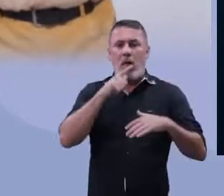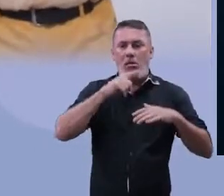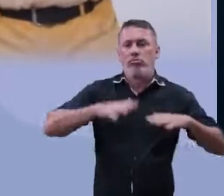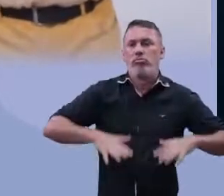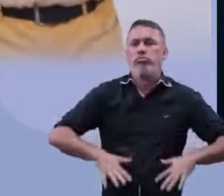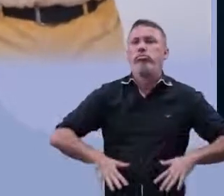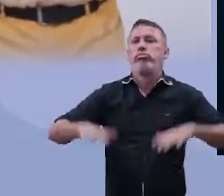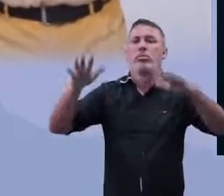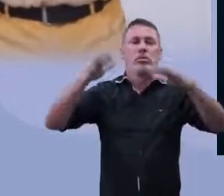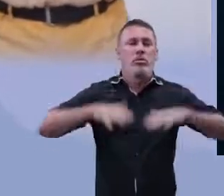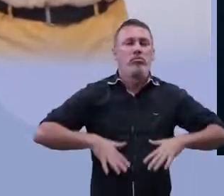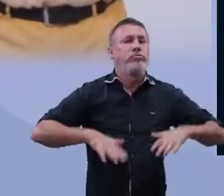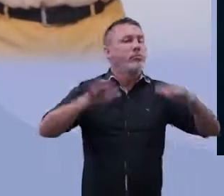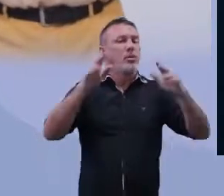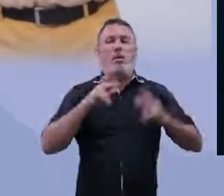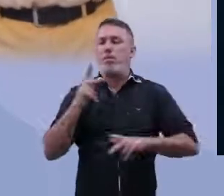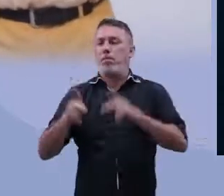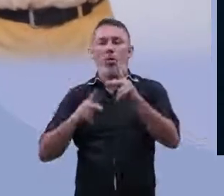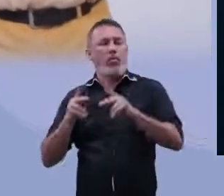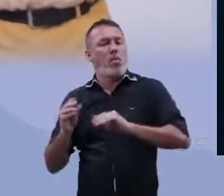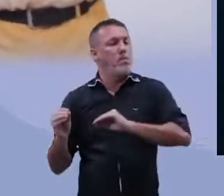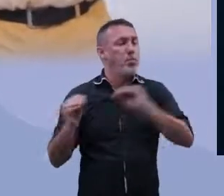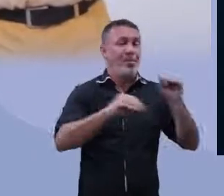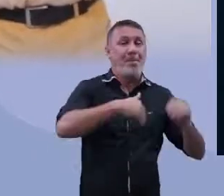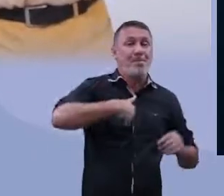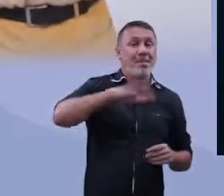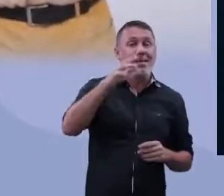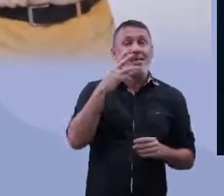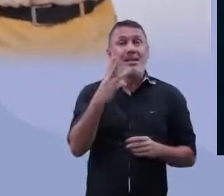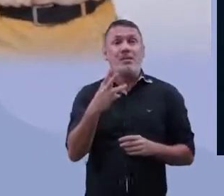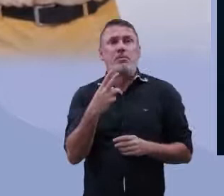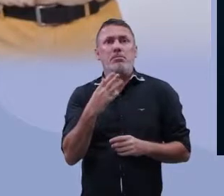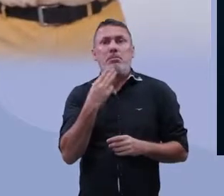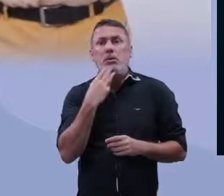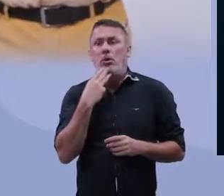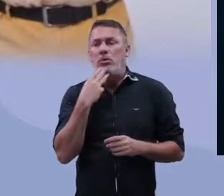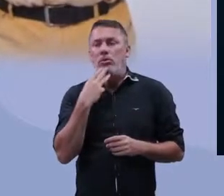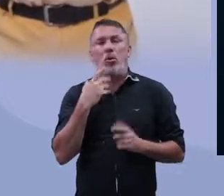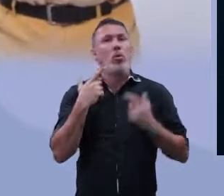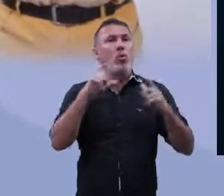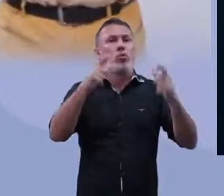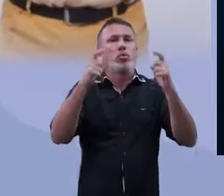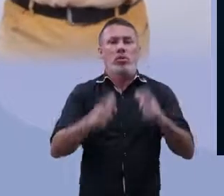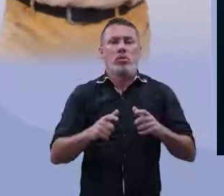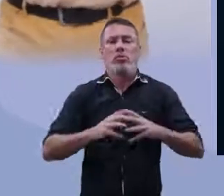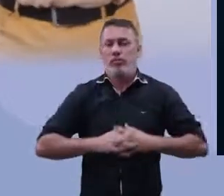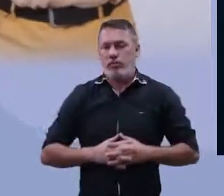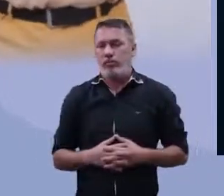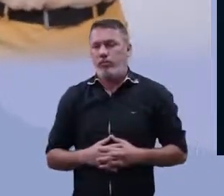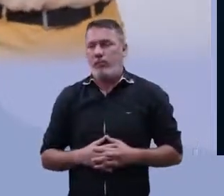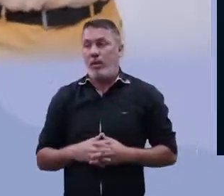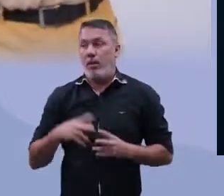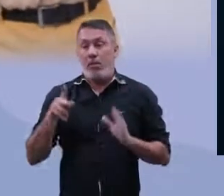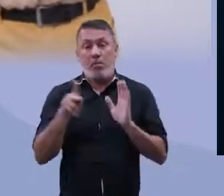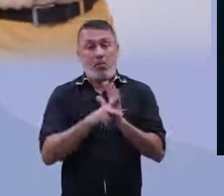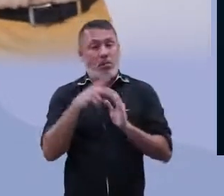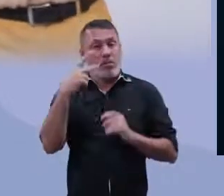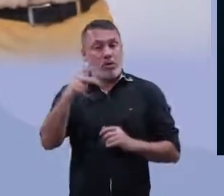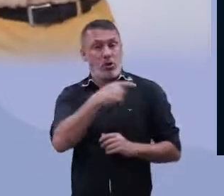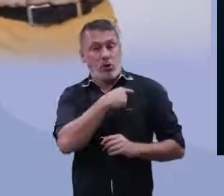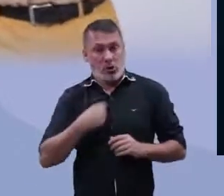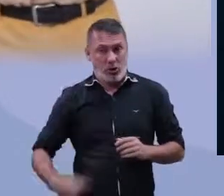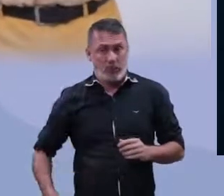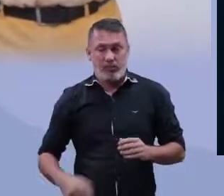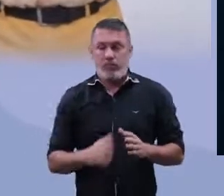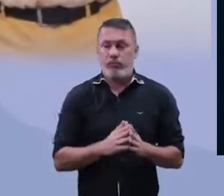nesse contexto. Né, e a população dessas cidades fora deslocadas para uma outra região da China. Quando